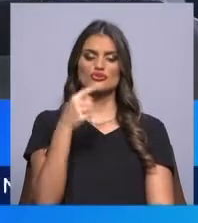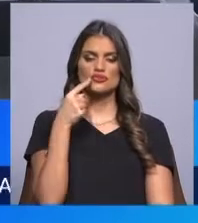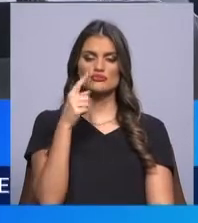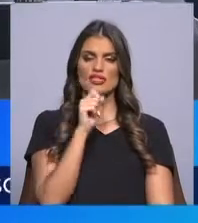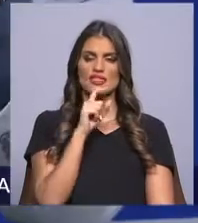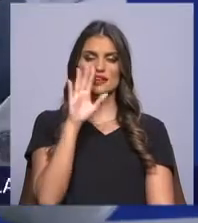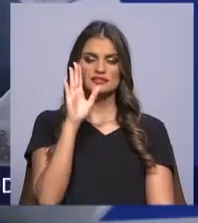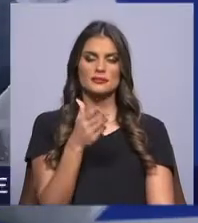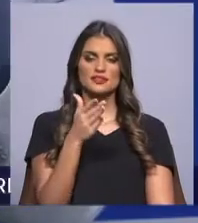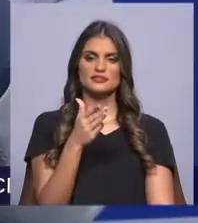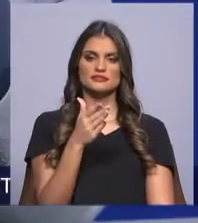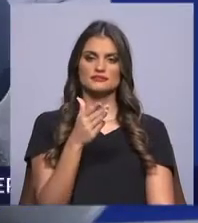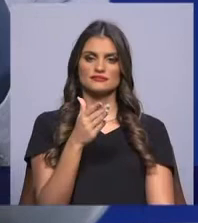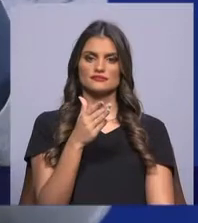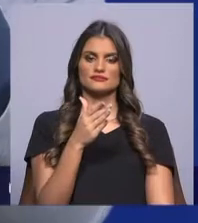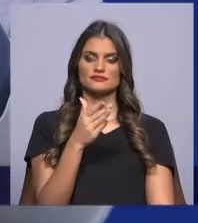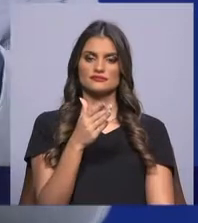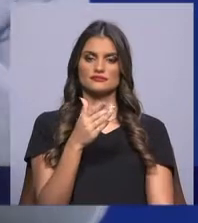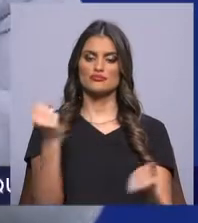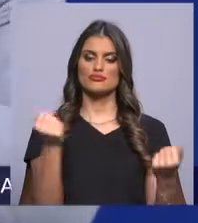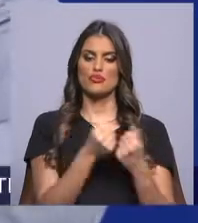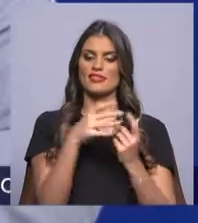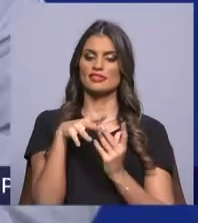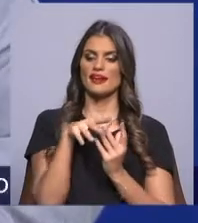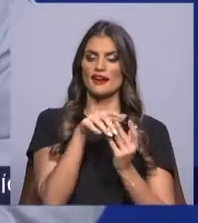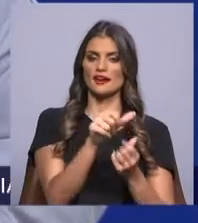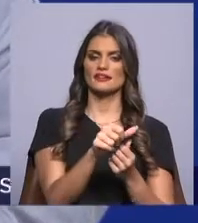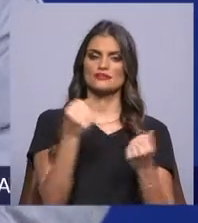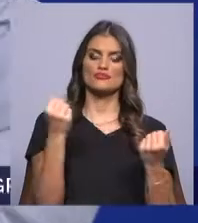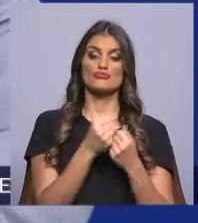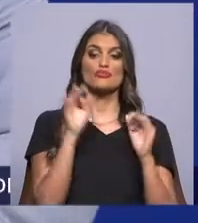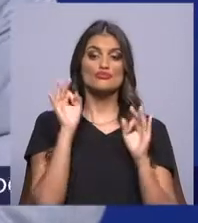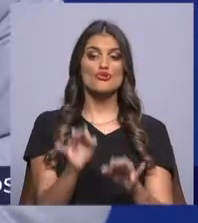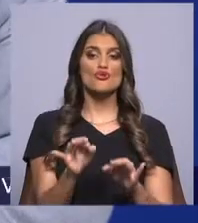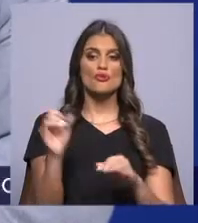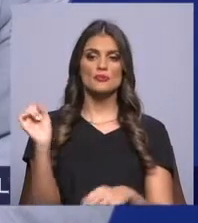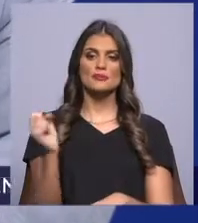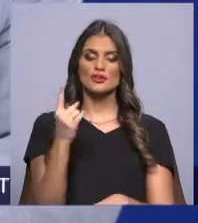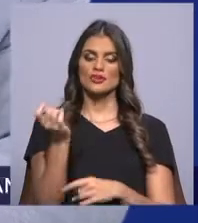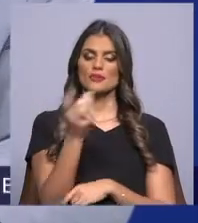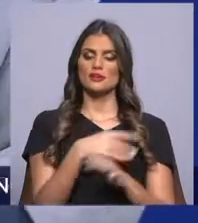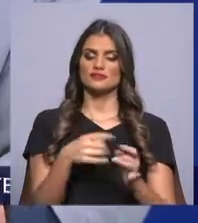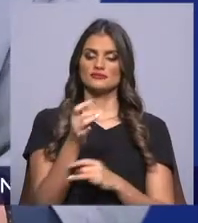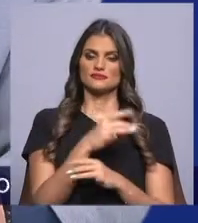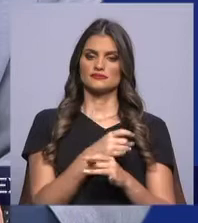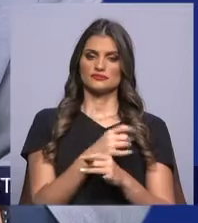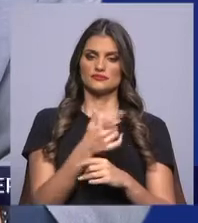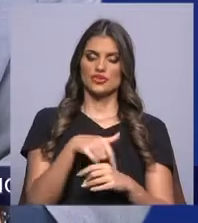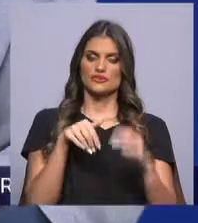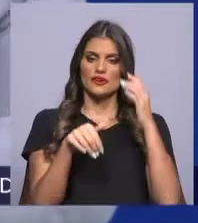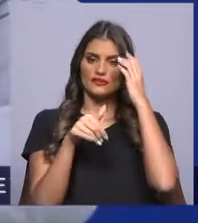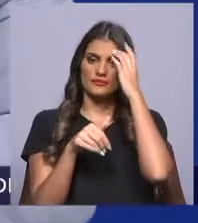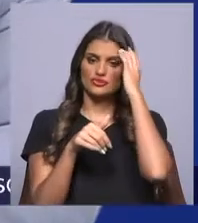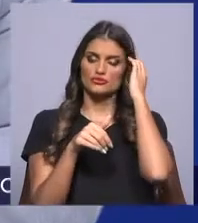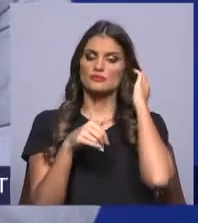conseguimos saber que vem em rota de colisão com a Terra e que colidiu mesmo com a Terra. O primeiro na Europa. À medida que nós vamos tendo cada vez